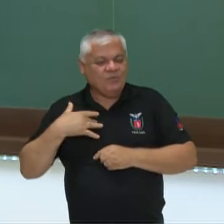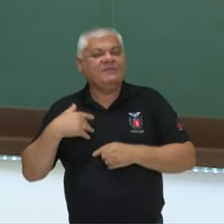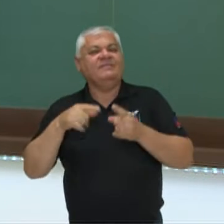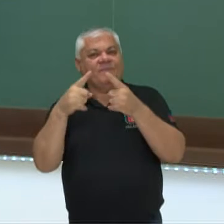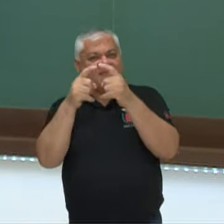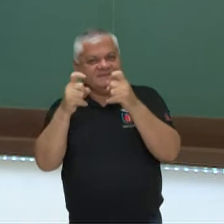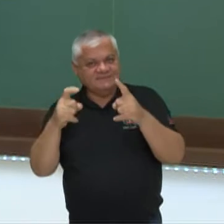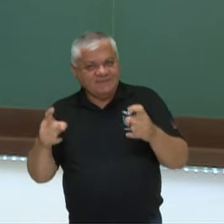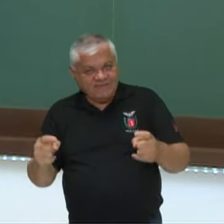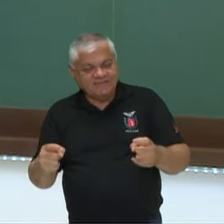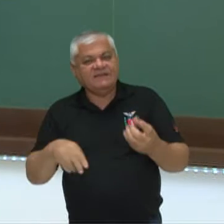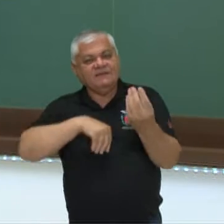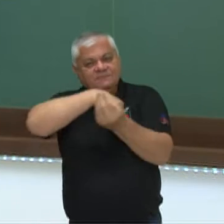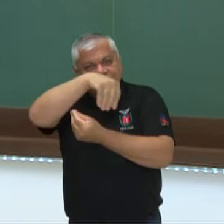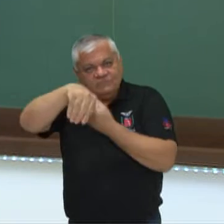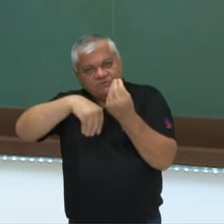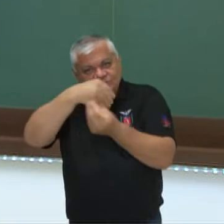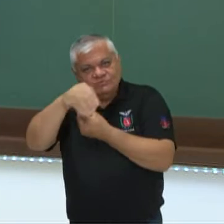humanas,